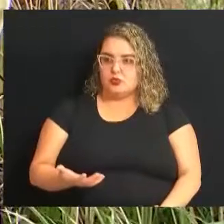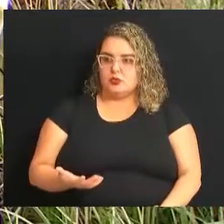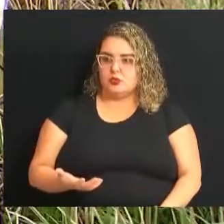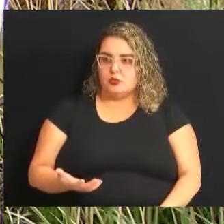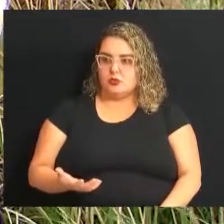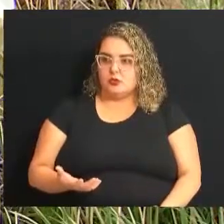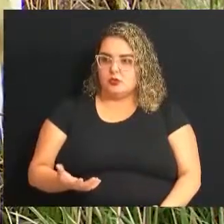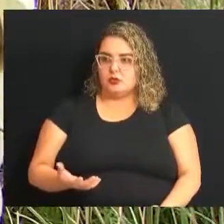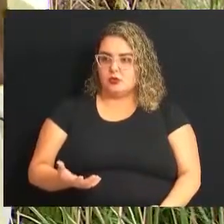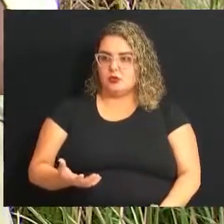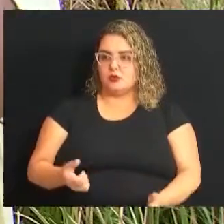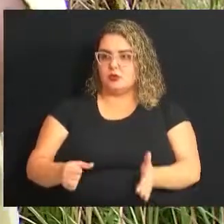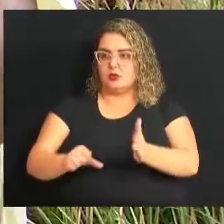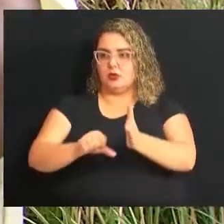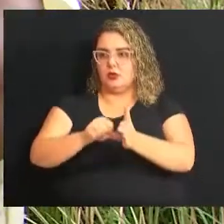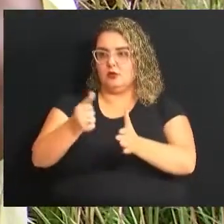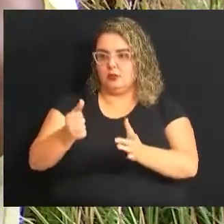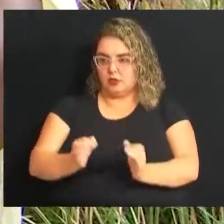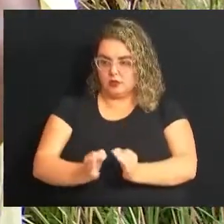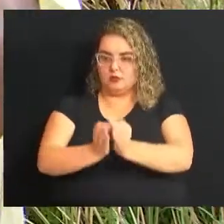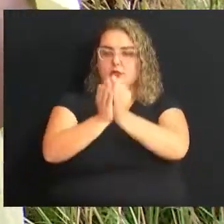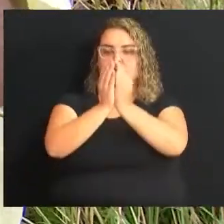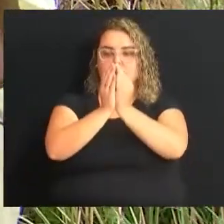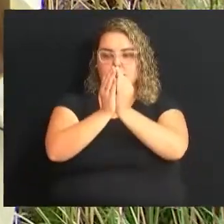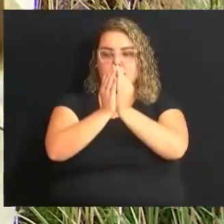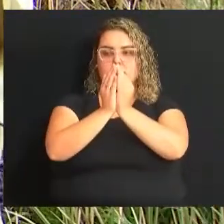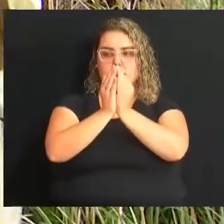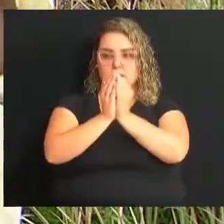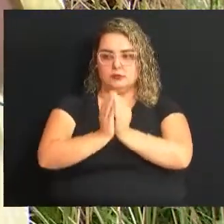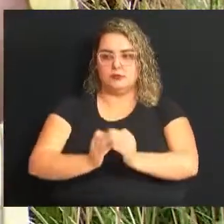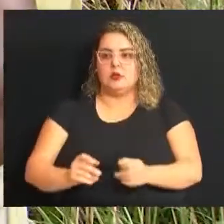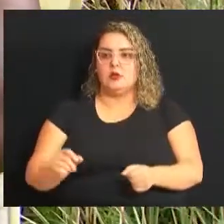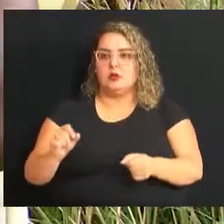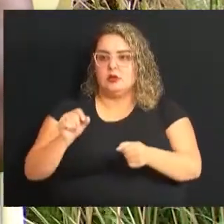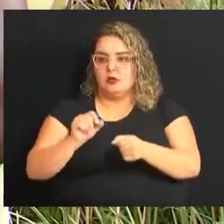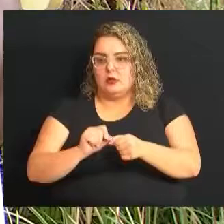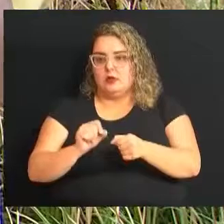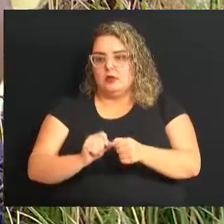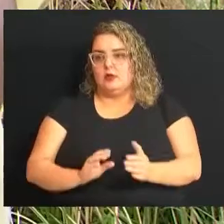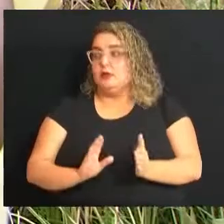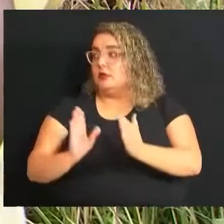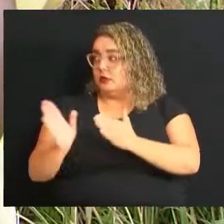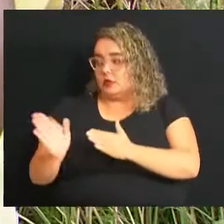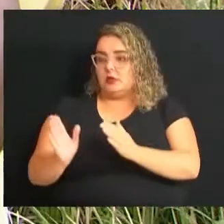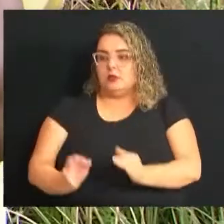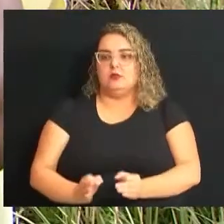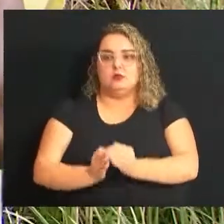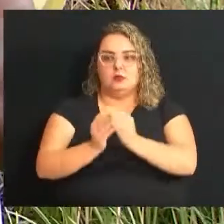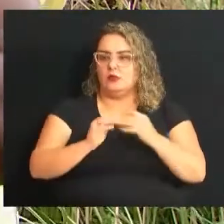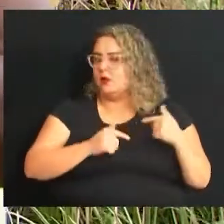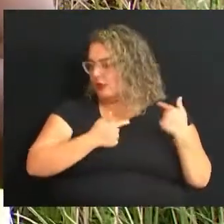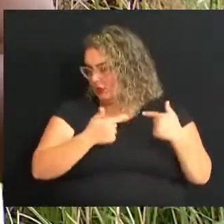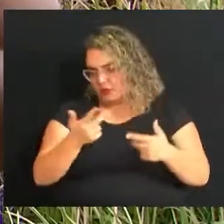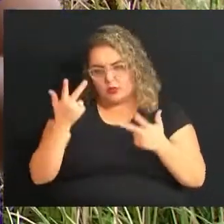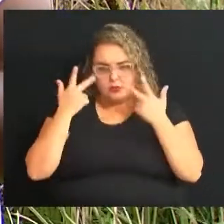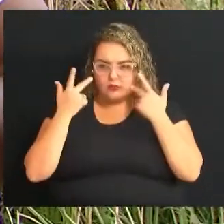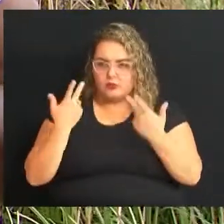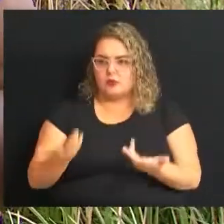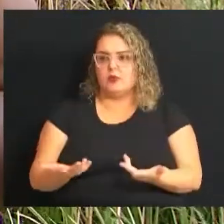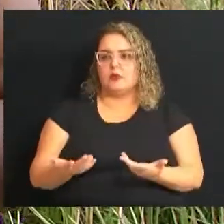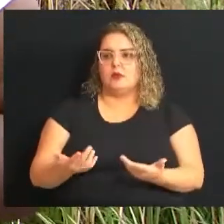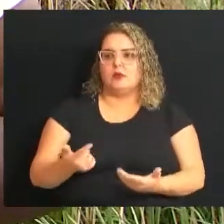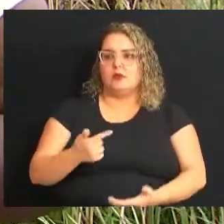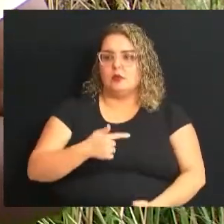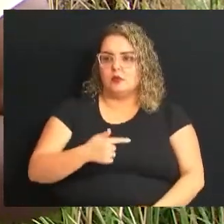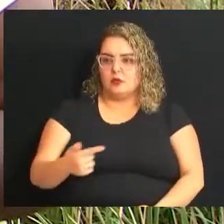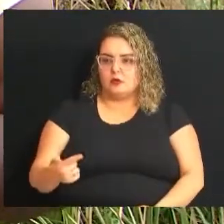E primeiro era a missa. A gente vinha aqui na missa, já era tradição. A missa, na semana do 20 de